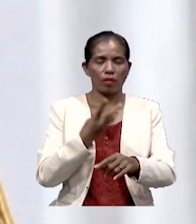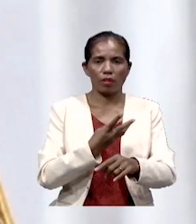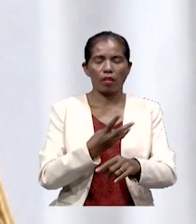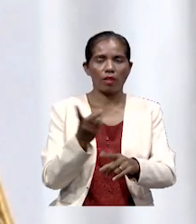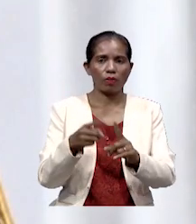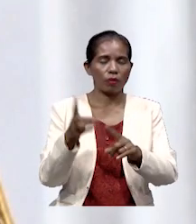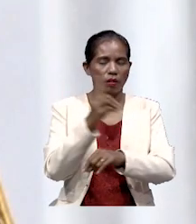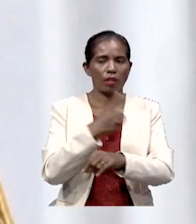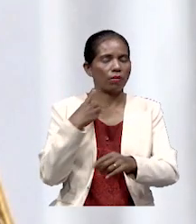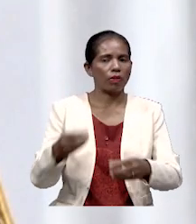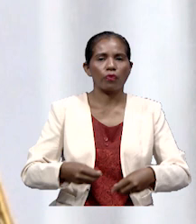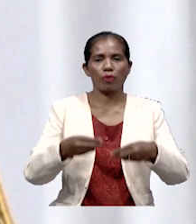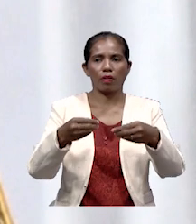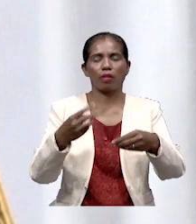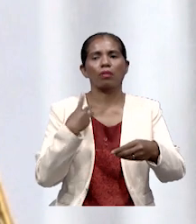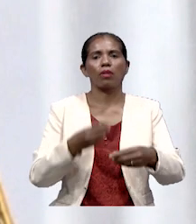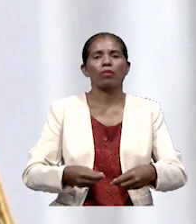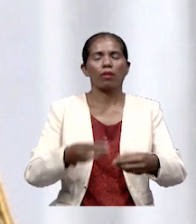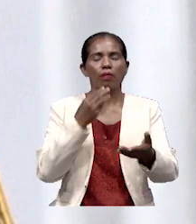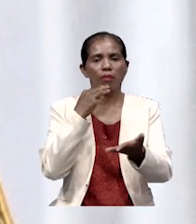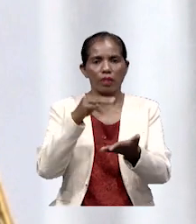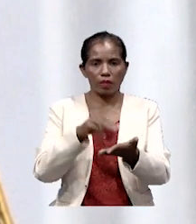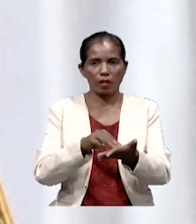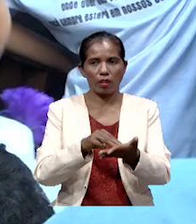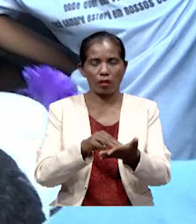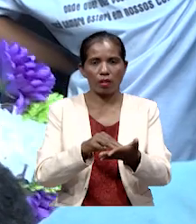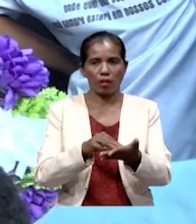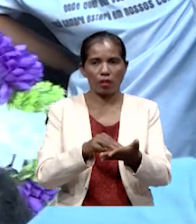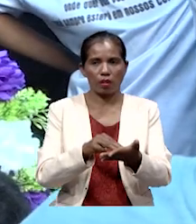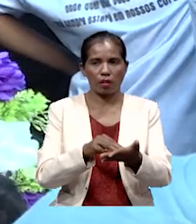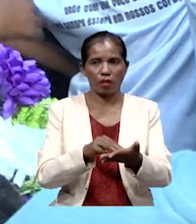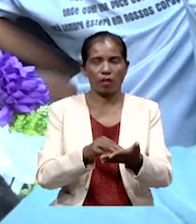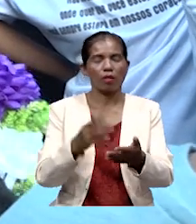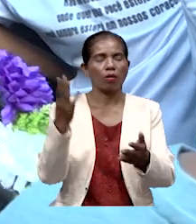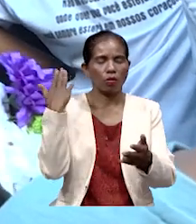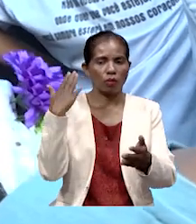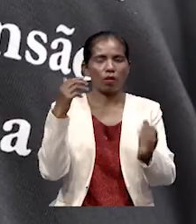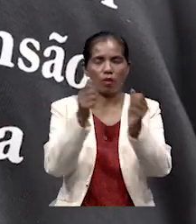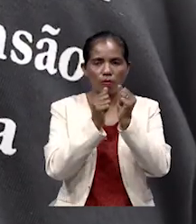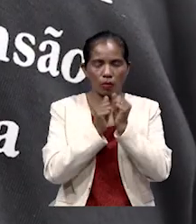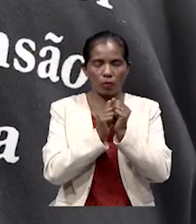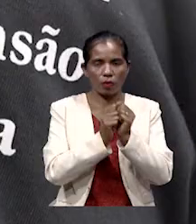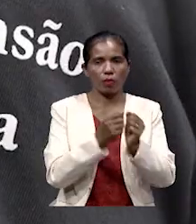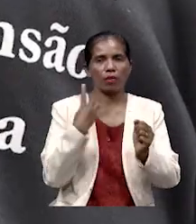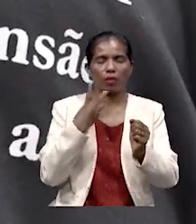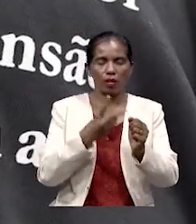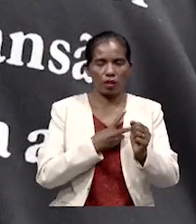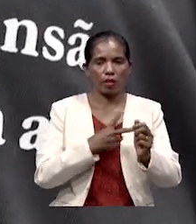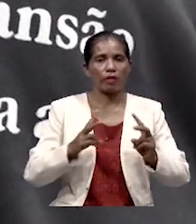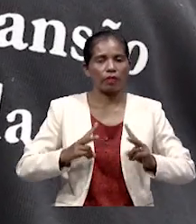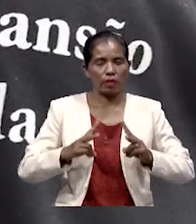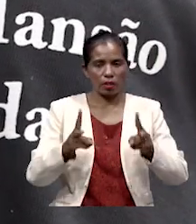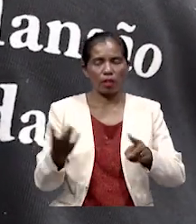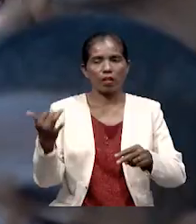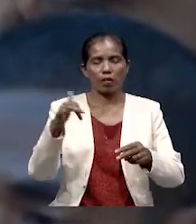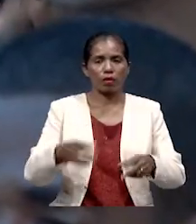mas ami hatodit. Ami li meno mbaman. Mas o uluk ba hamudu ko itene heroi sira. Kusu ito po sene tulun.